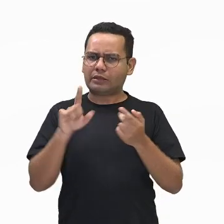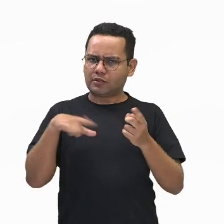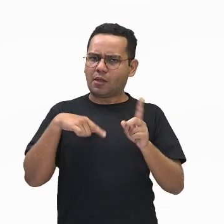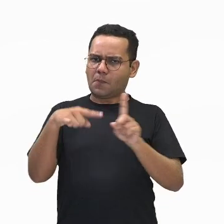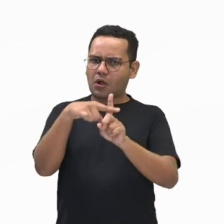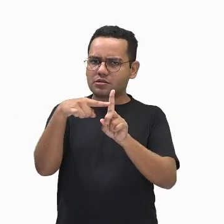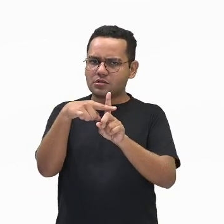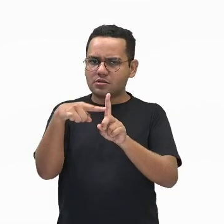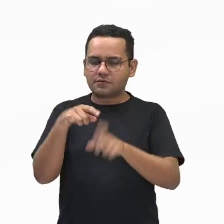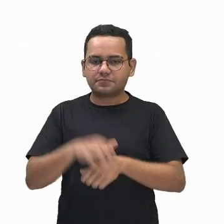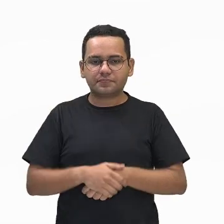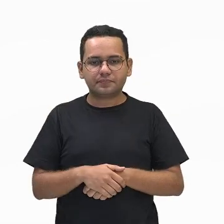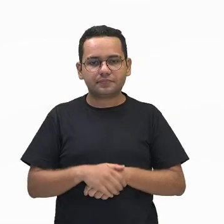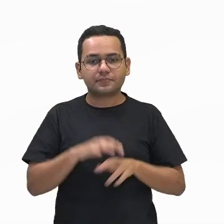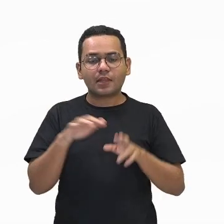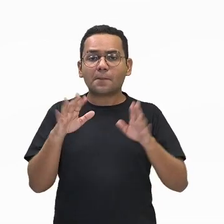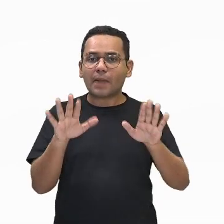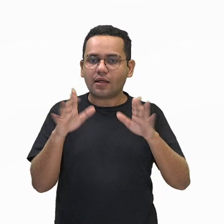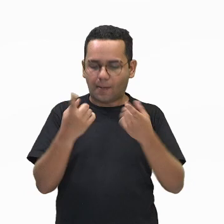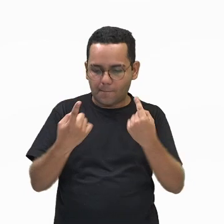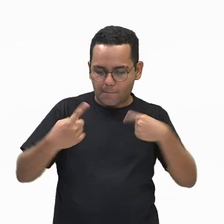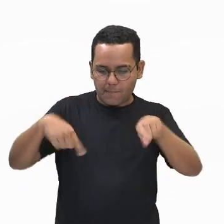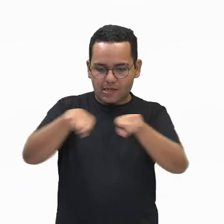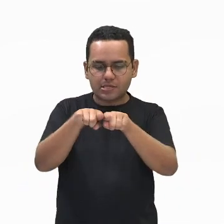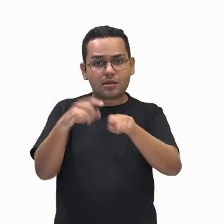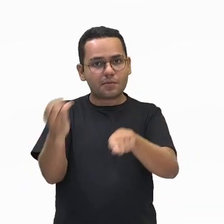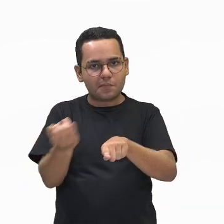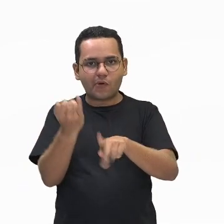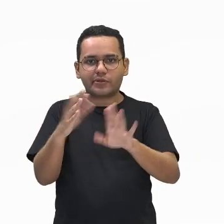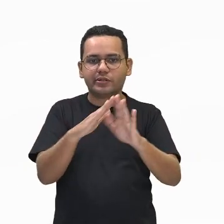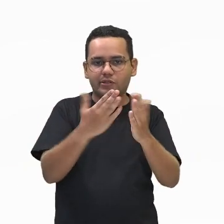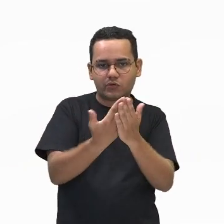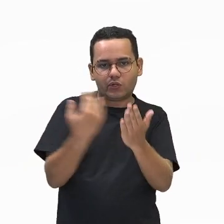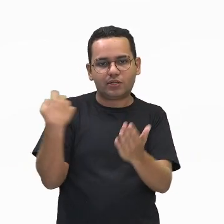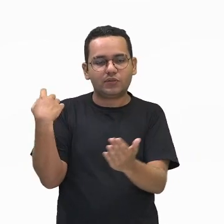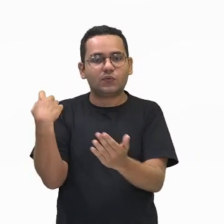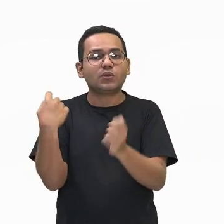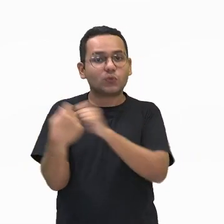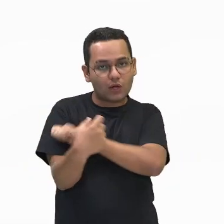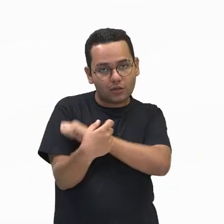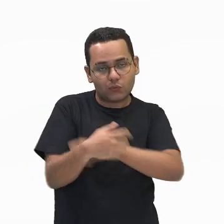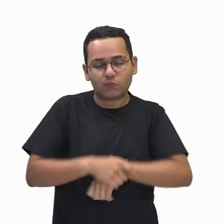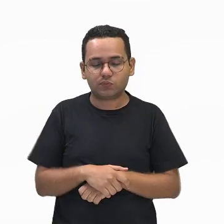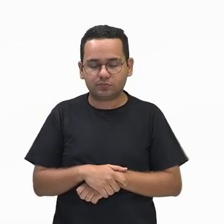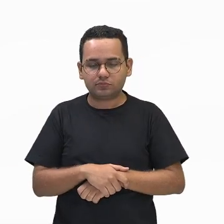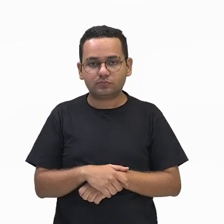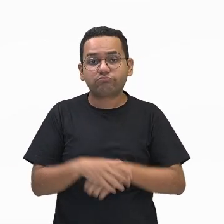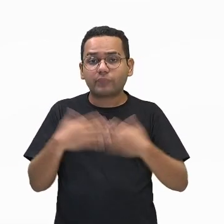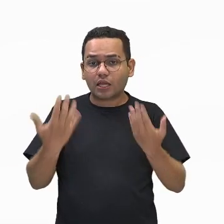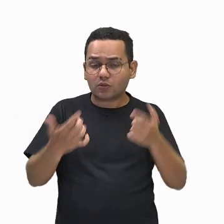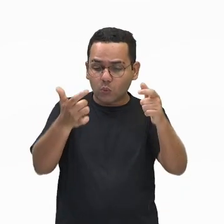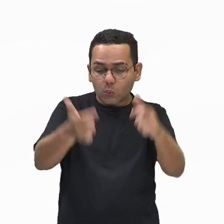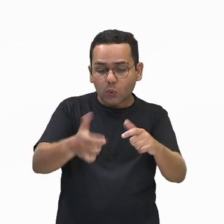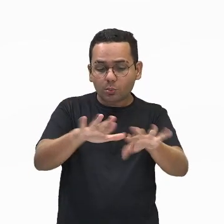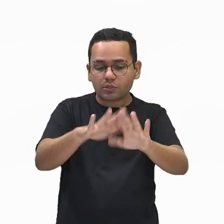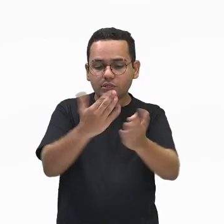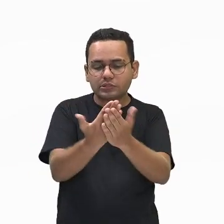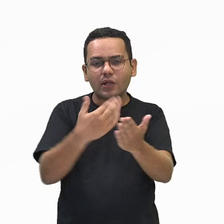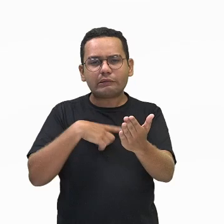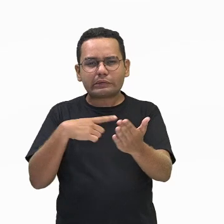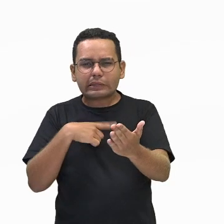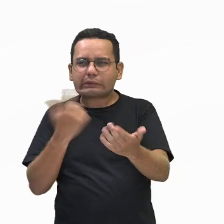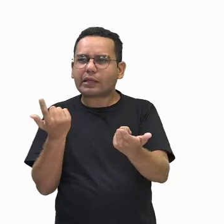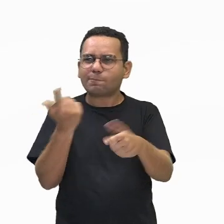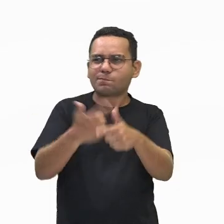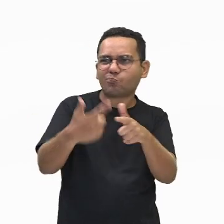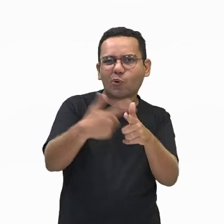Essa parceria, ela é muito importante para todos. Então, se a escola está inserida em um bairro que tem problemas sociais,